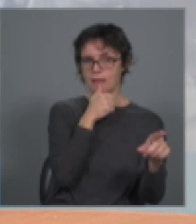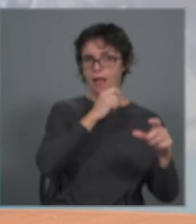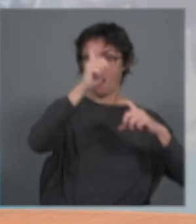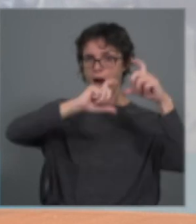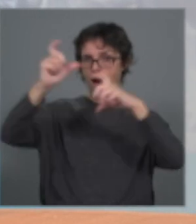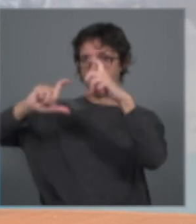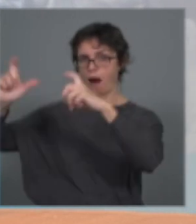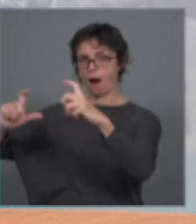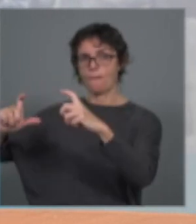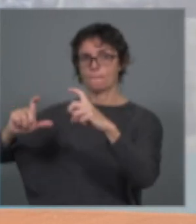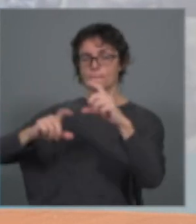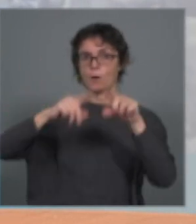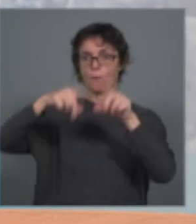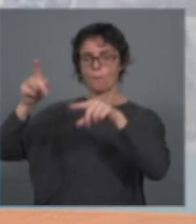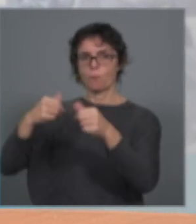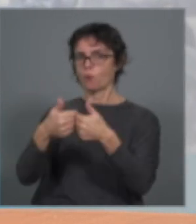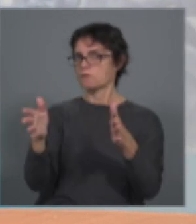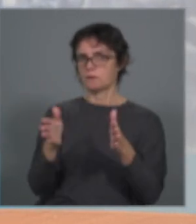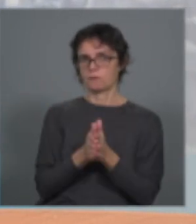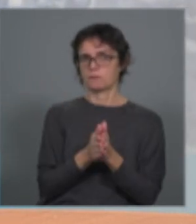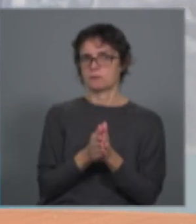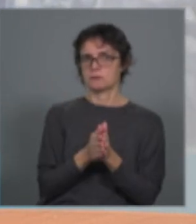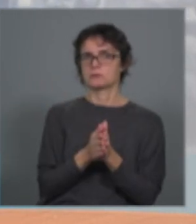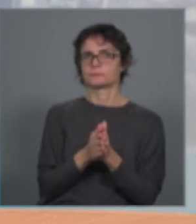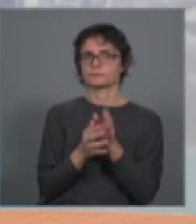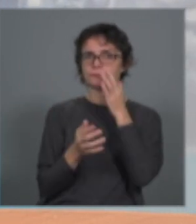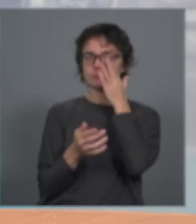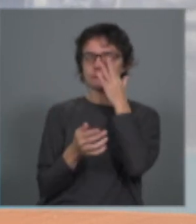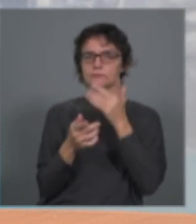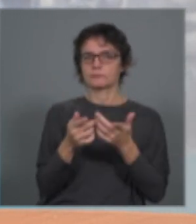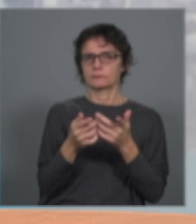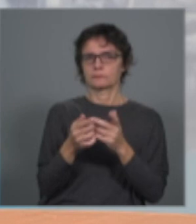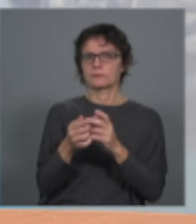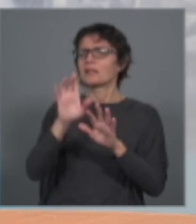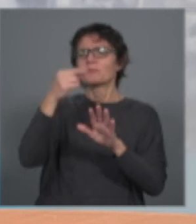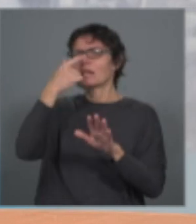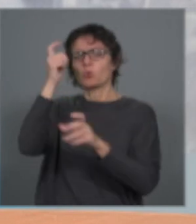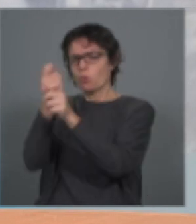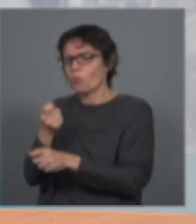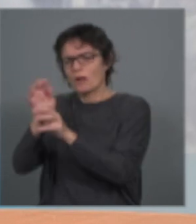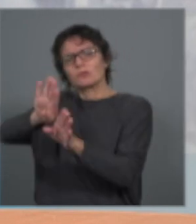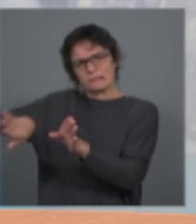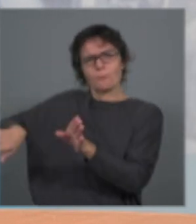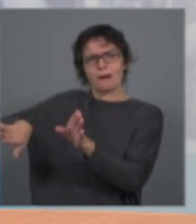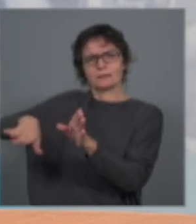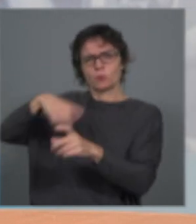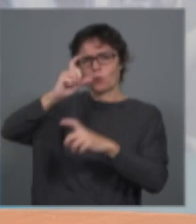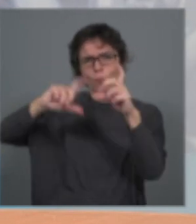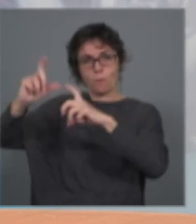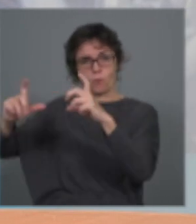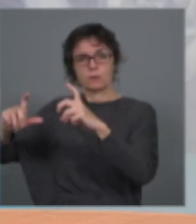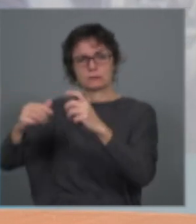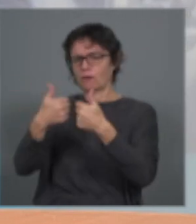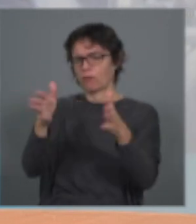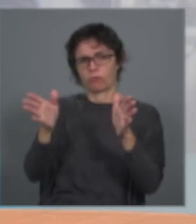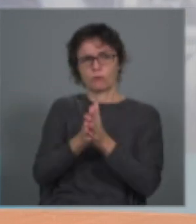os coitadinhos dos agricultores, mas os não coitadinhos dos magnatas das finanças, então vamos lá levar o